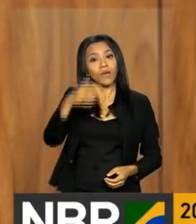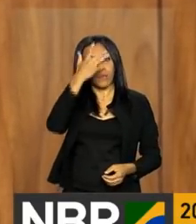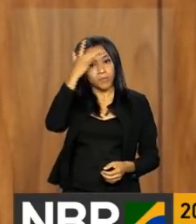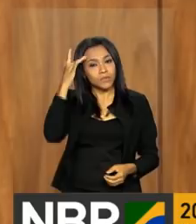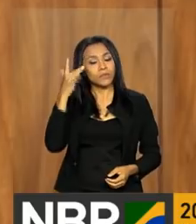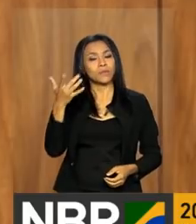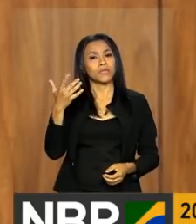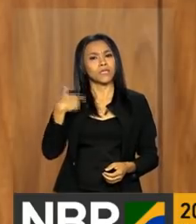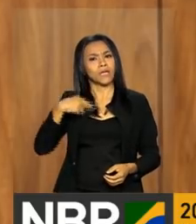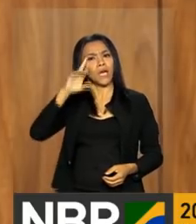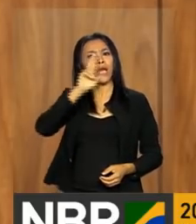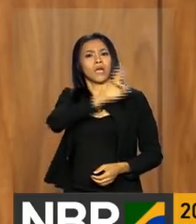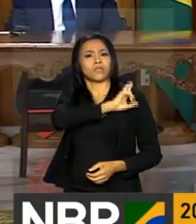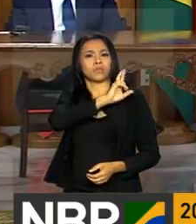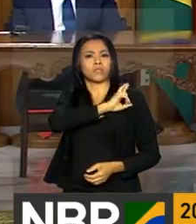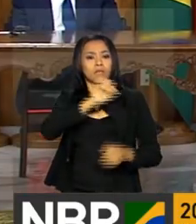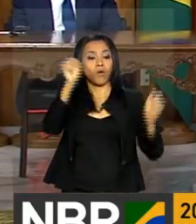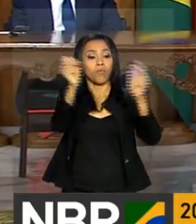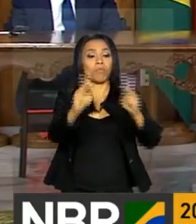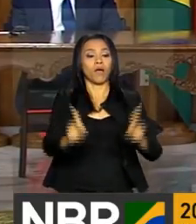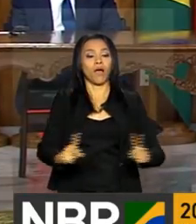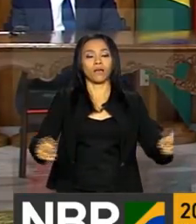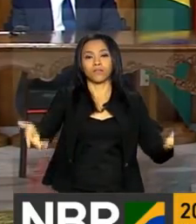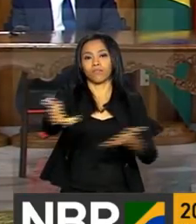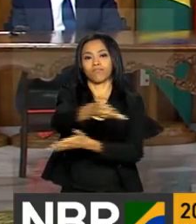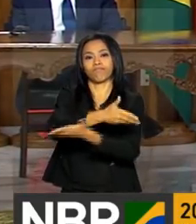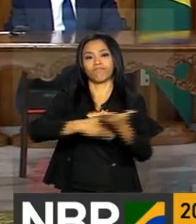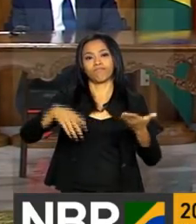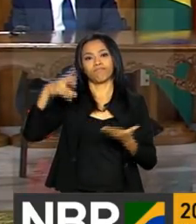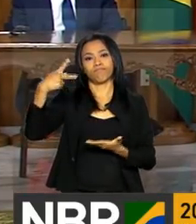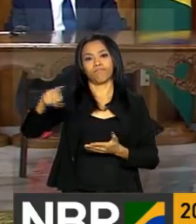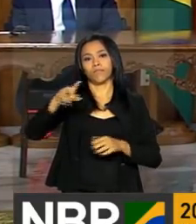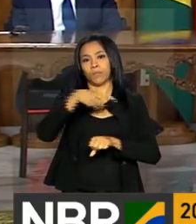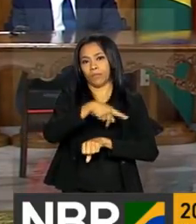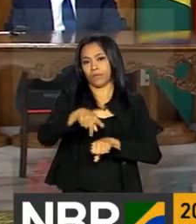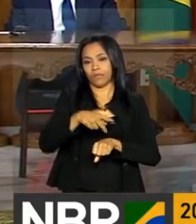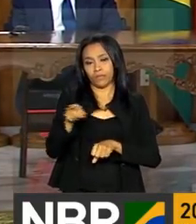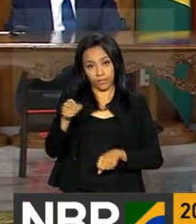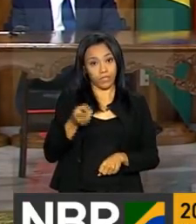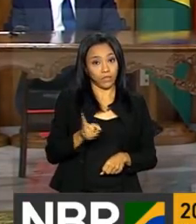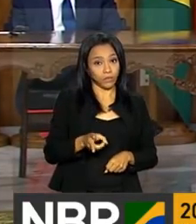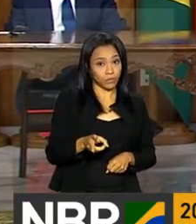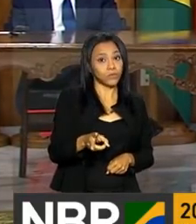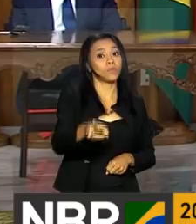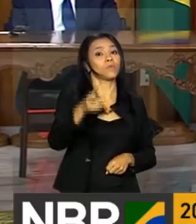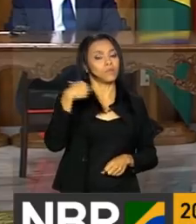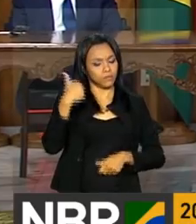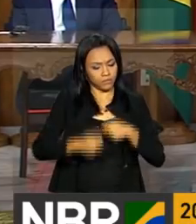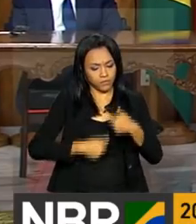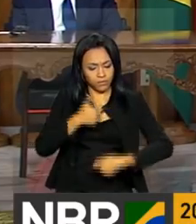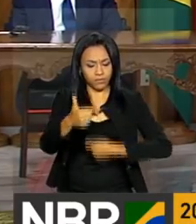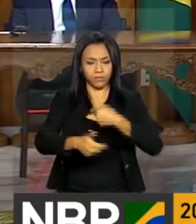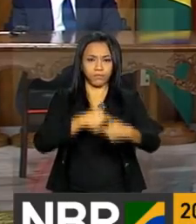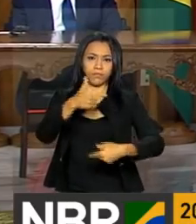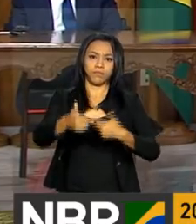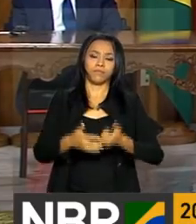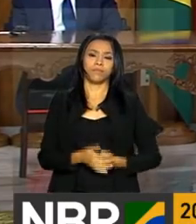aquela pacificação com as FARC, não é? E Sua Excelência continua no mesmo trabalho. E,